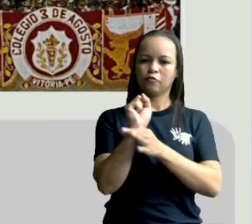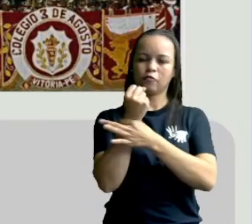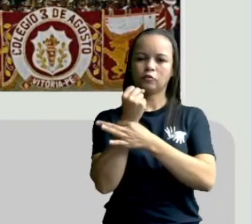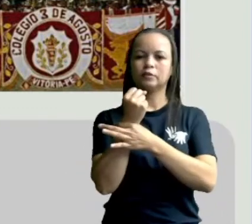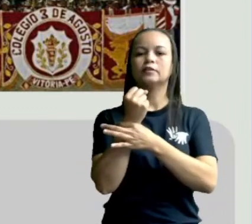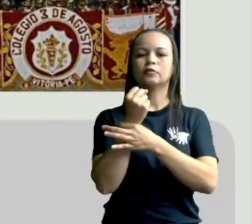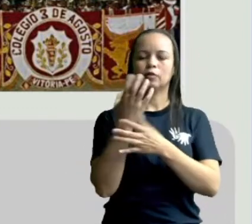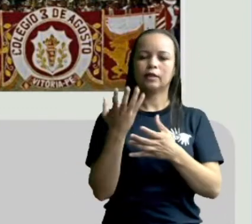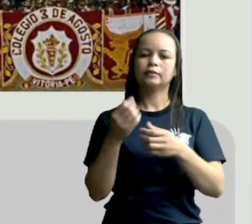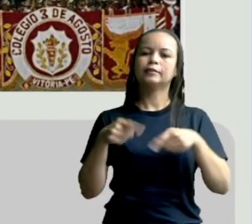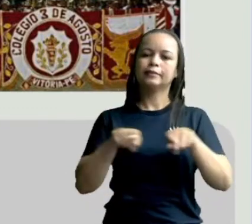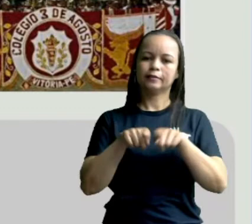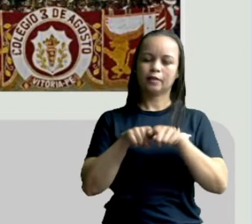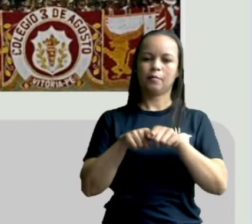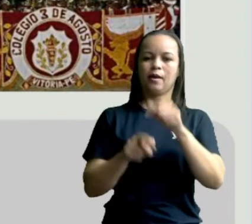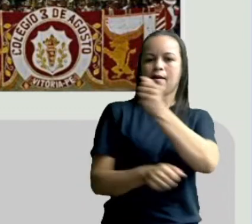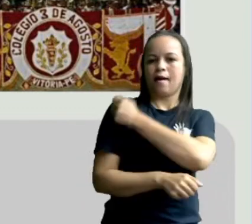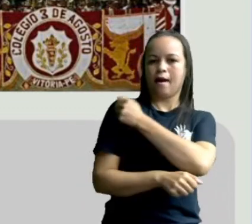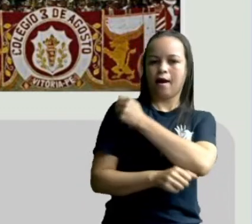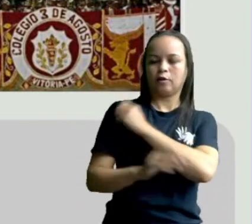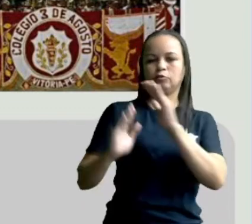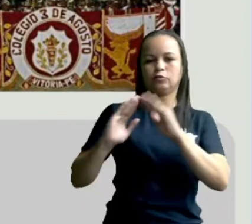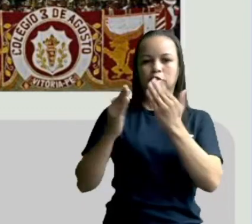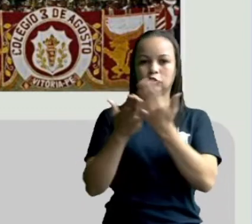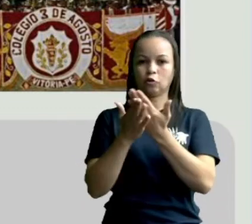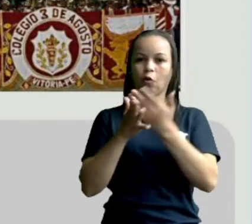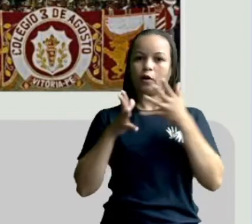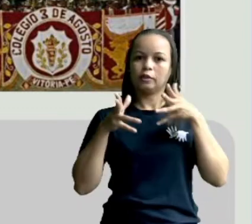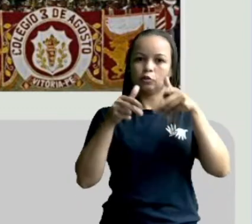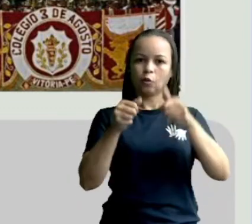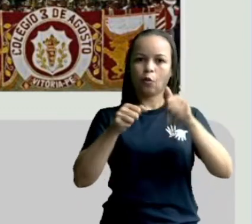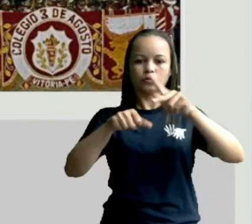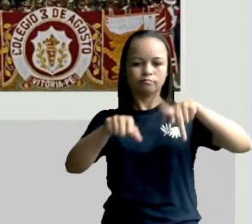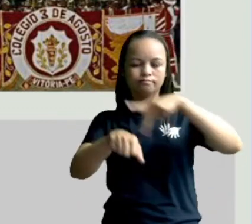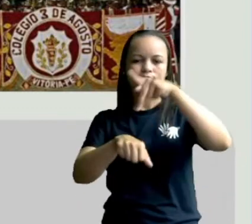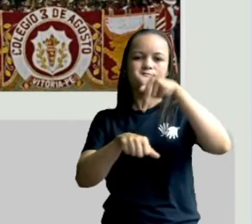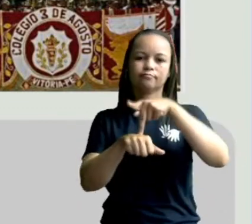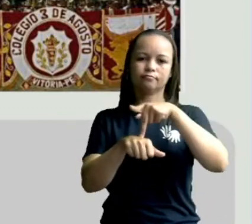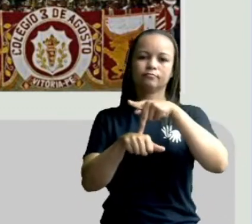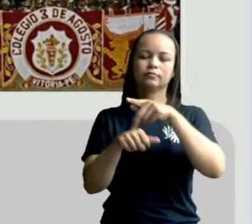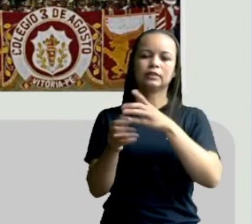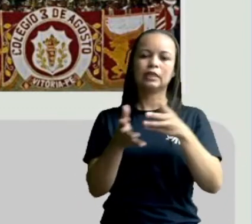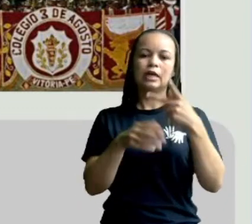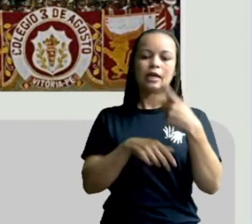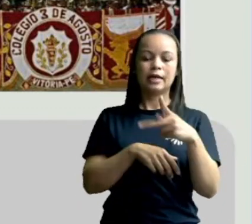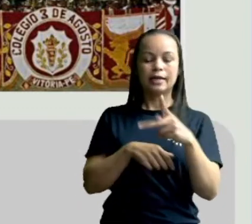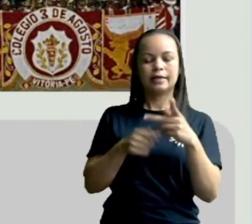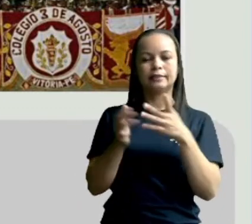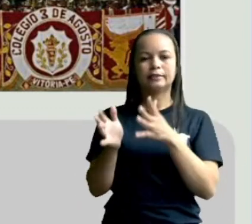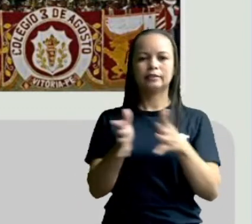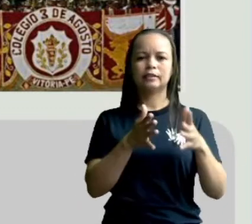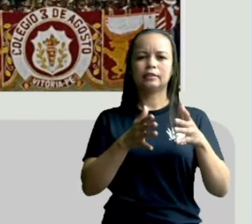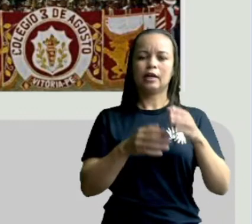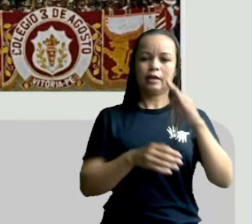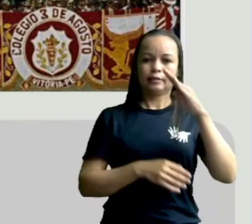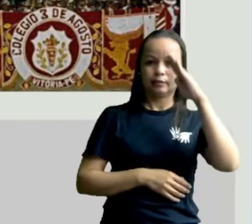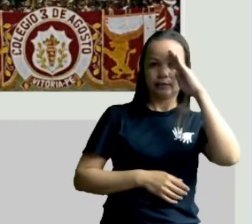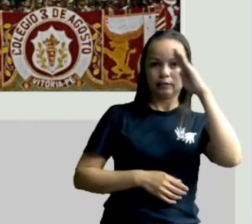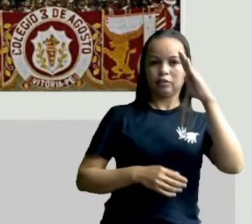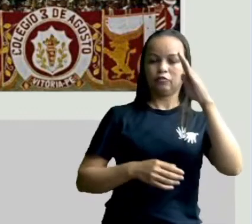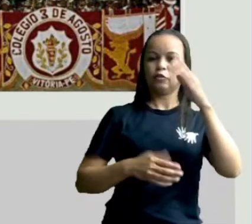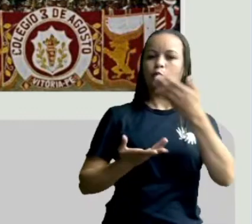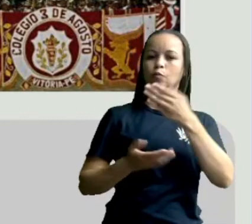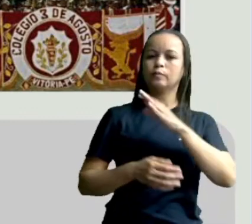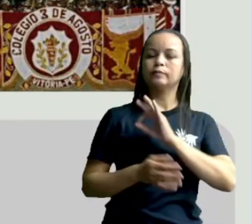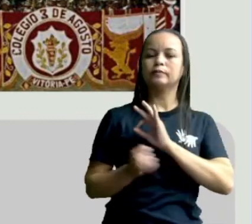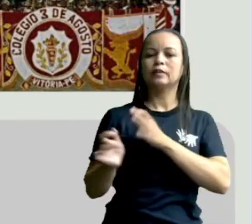e também de alunos de escolas em todo o país. Estes eventos cívico-militares também têm o objetivo